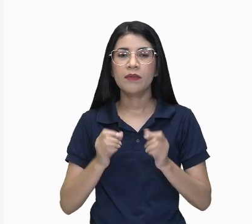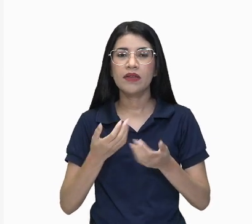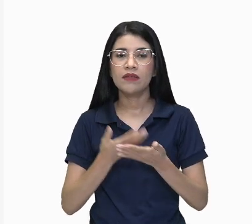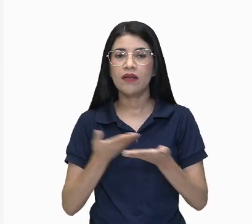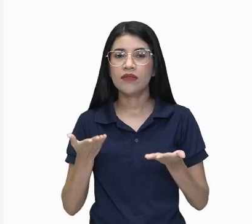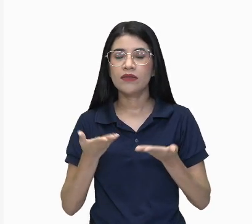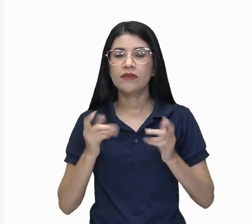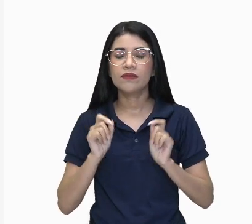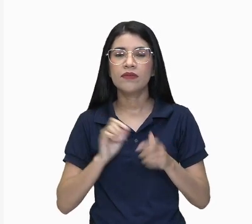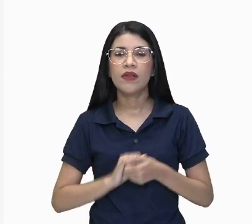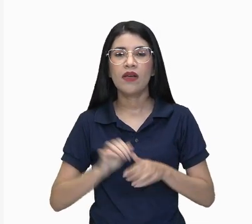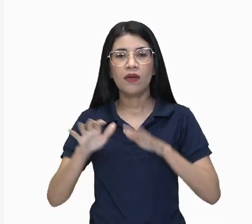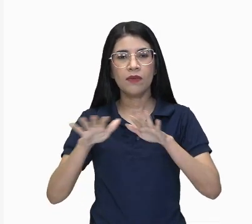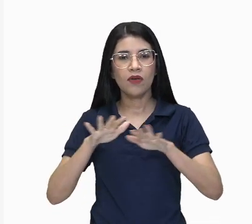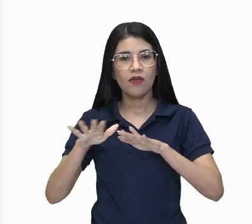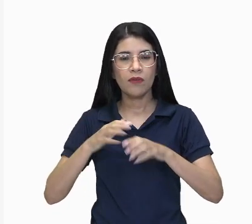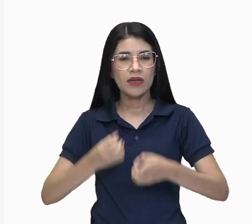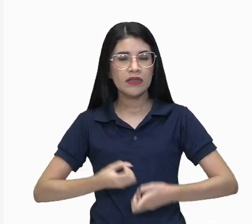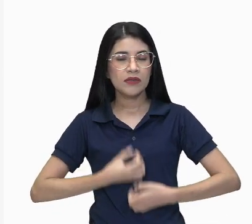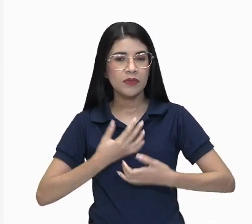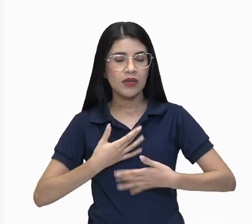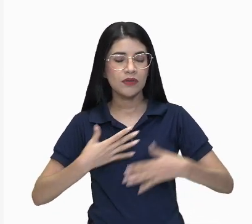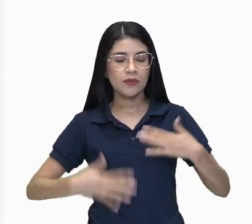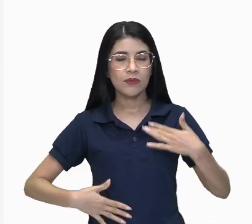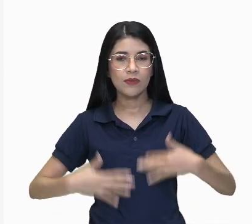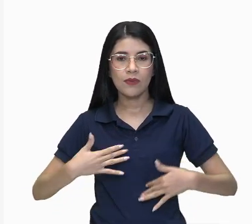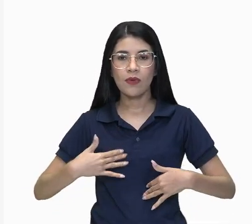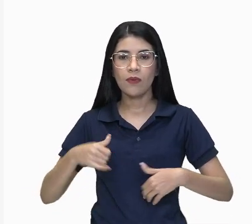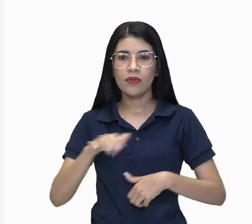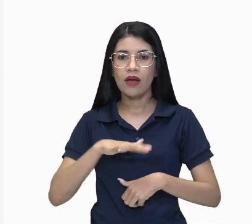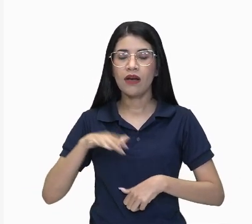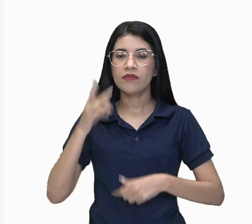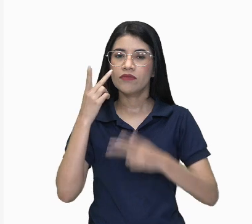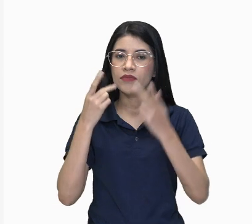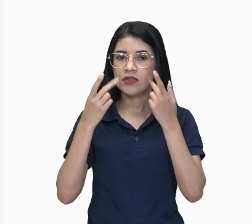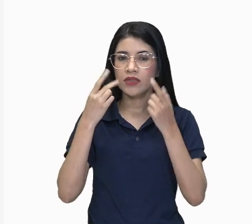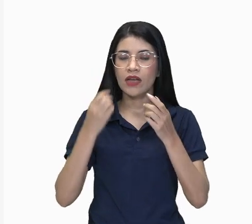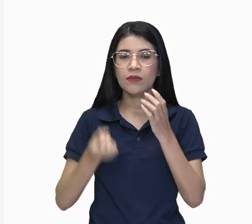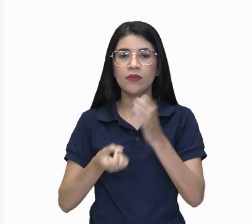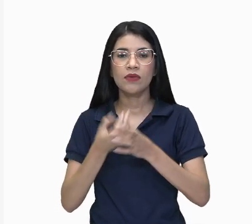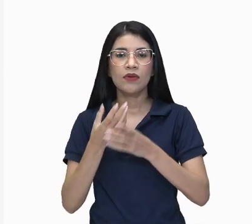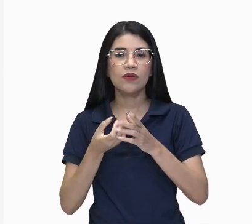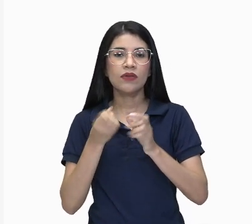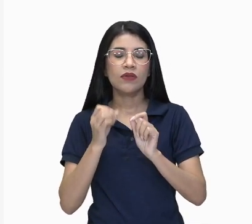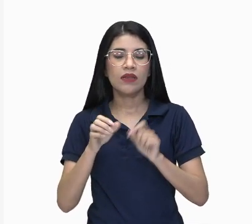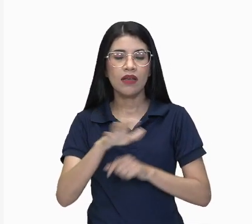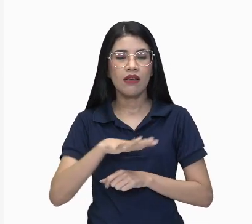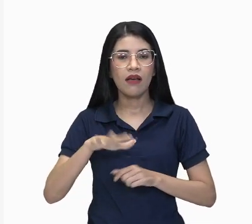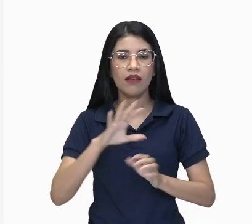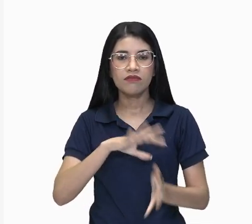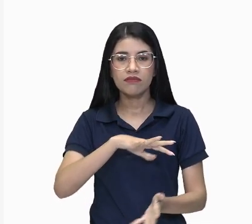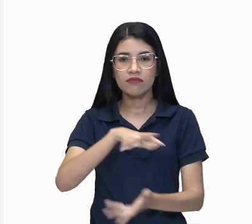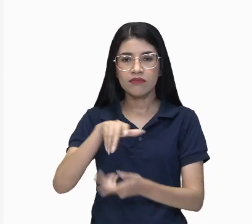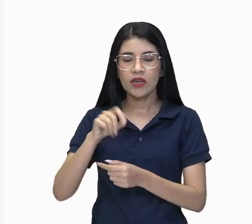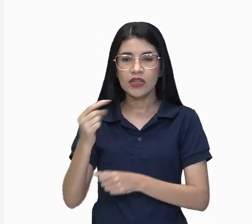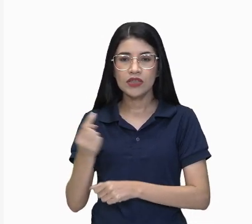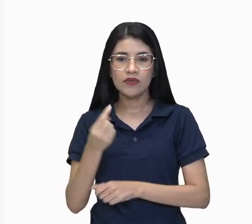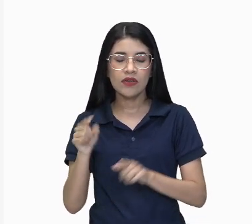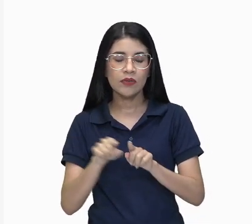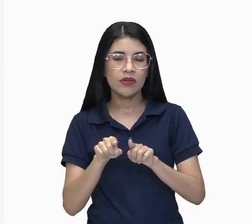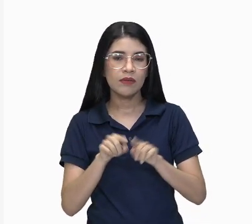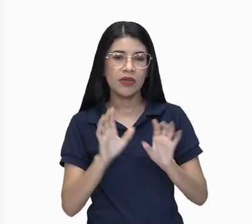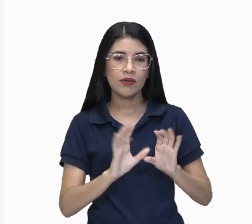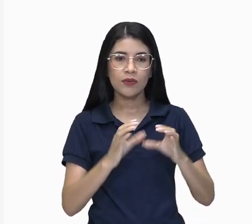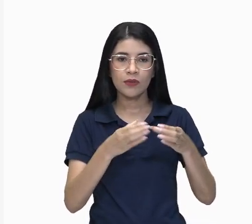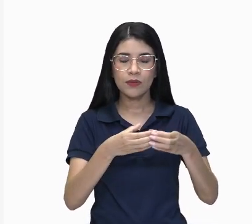aula: movimentos e expressões corporais no teatro, produzindo em âmbito global, individual ou